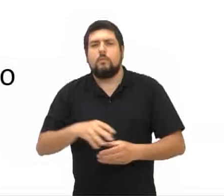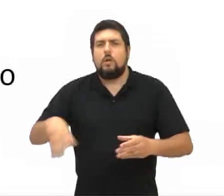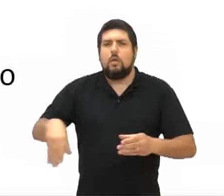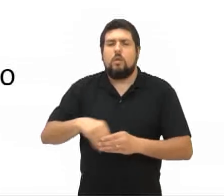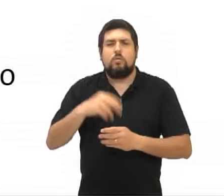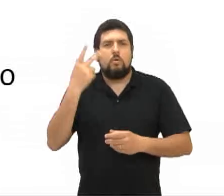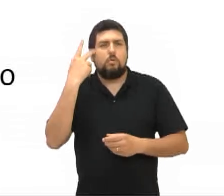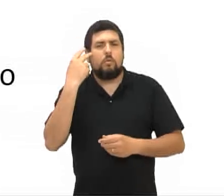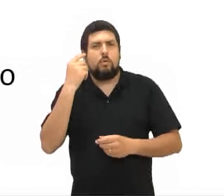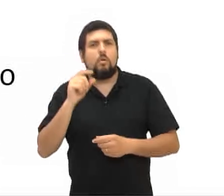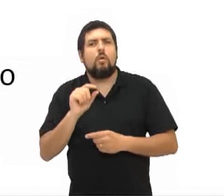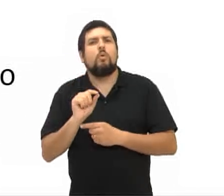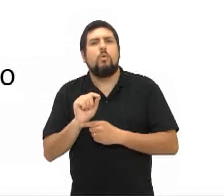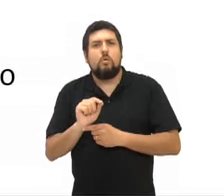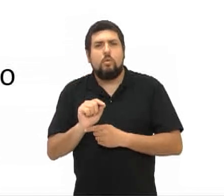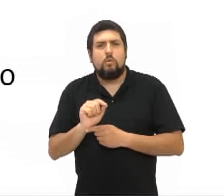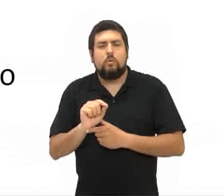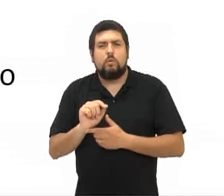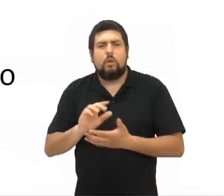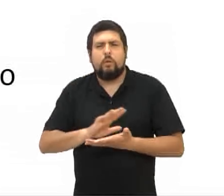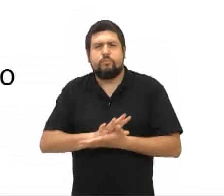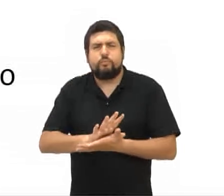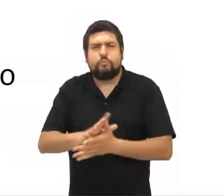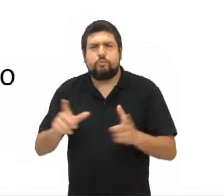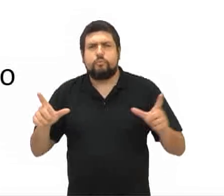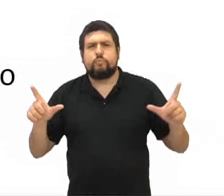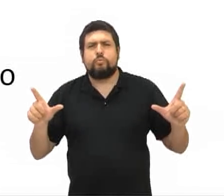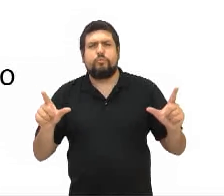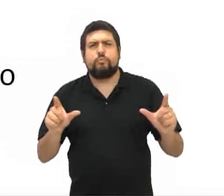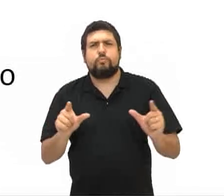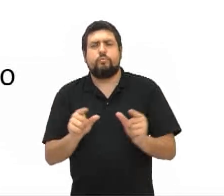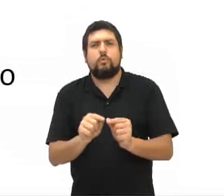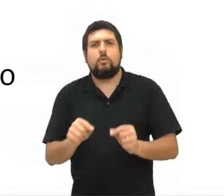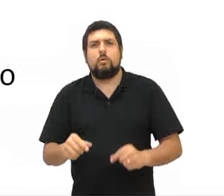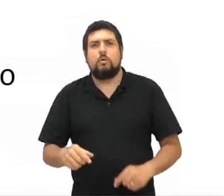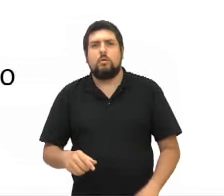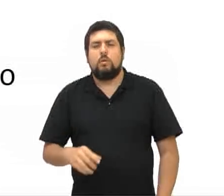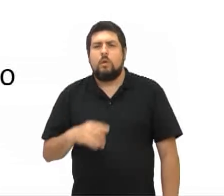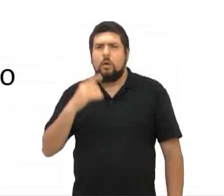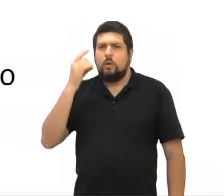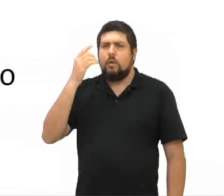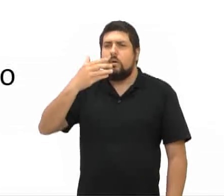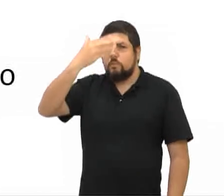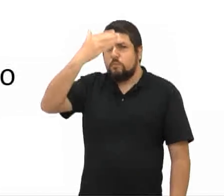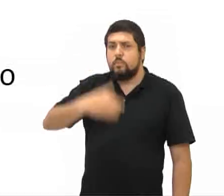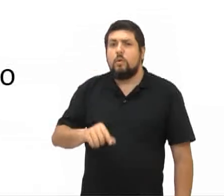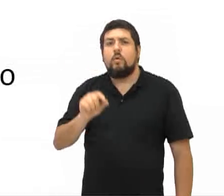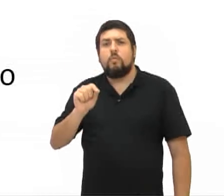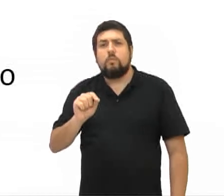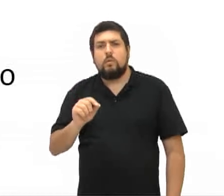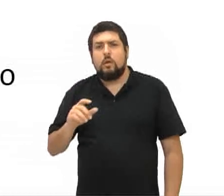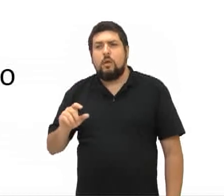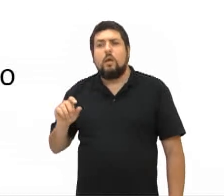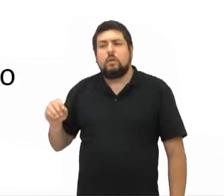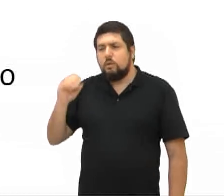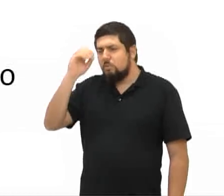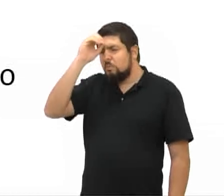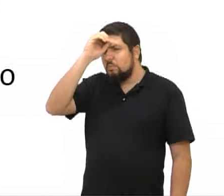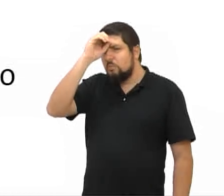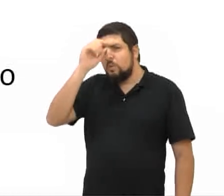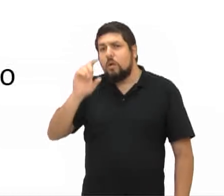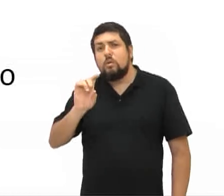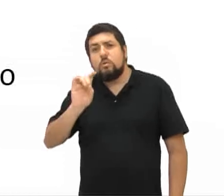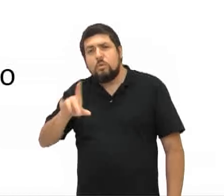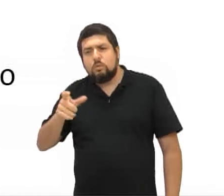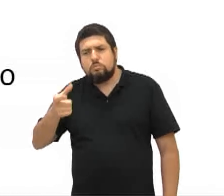sendo, portanto, extintos. Fato facilmente comprovado até por um leigo no assunto com uma simples observação